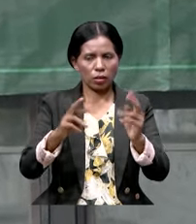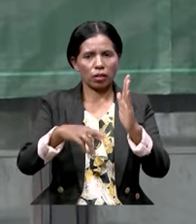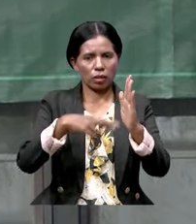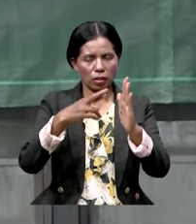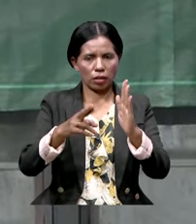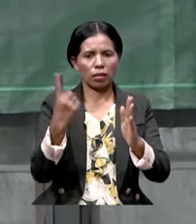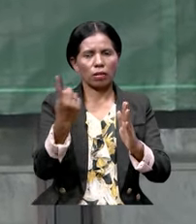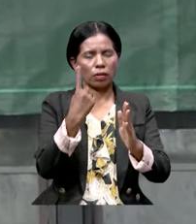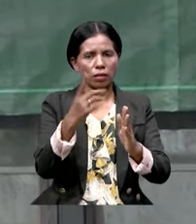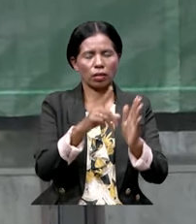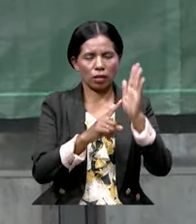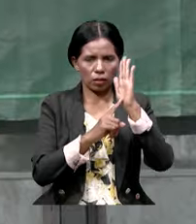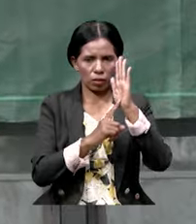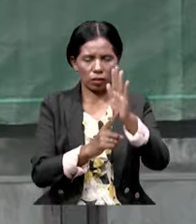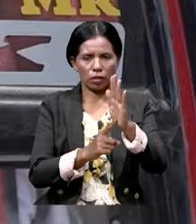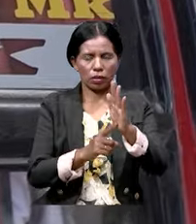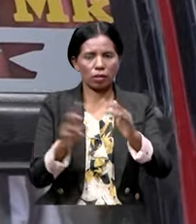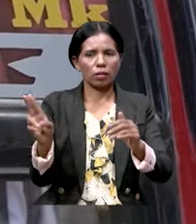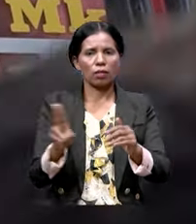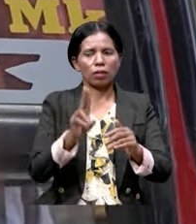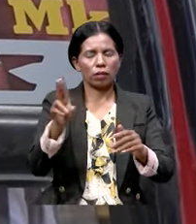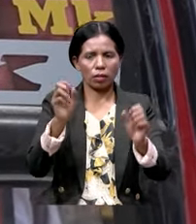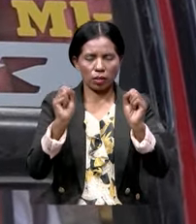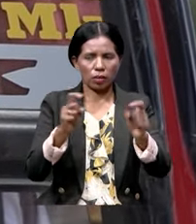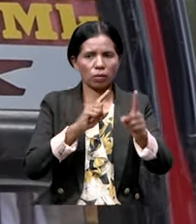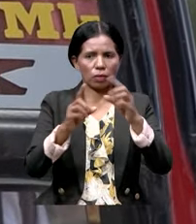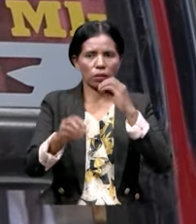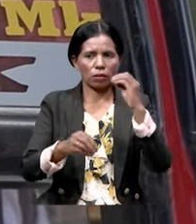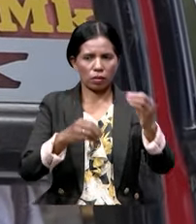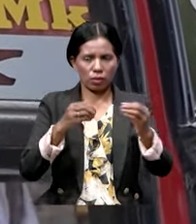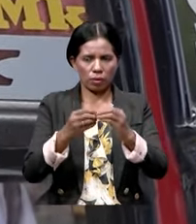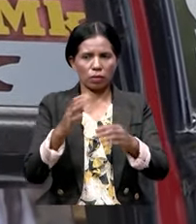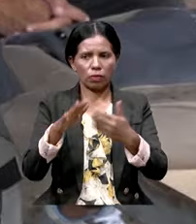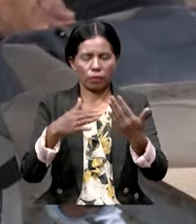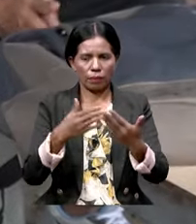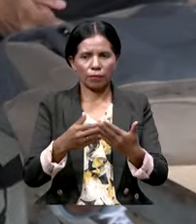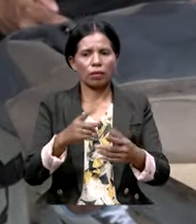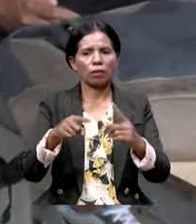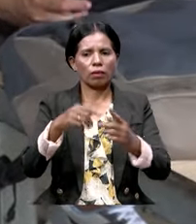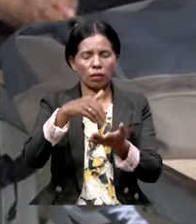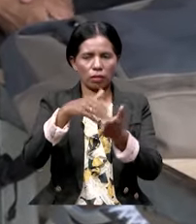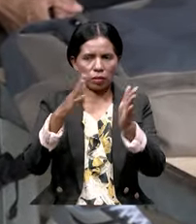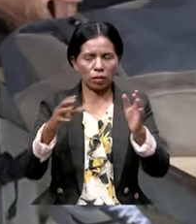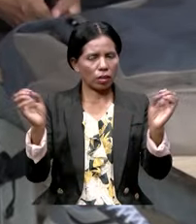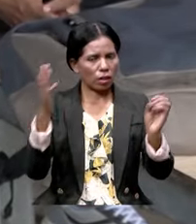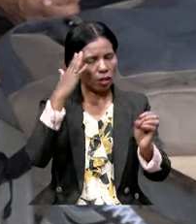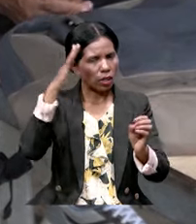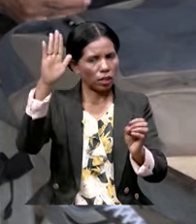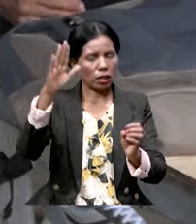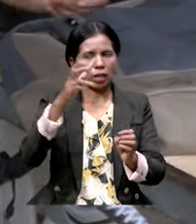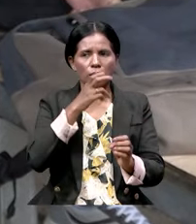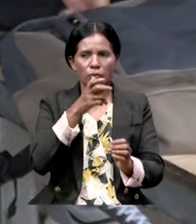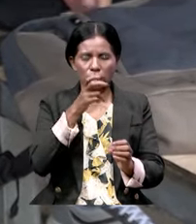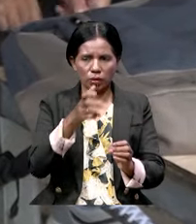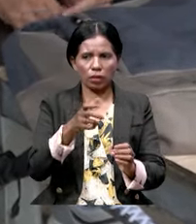firme científico no universal ato explica padrão sira. Não engira estudante la domina lian oficial, se